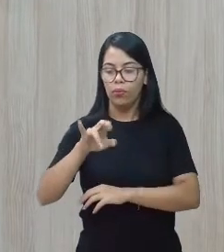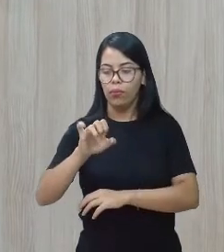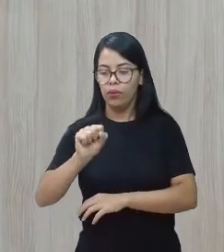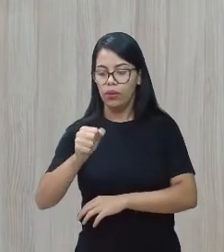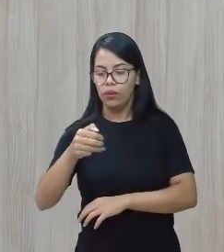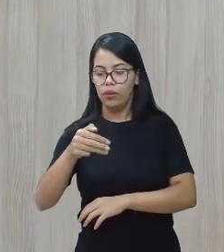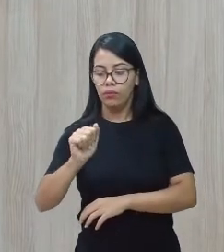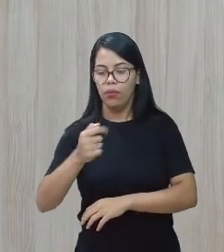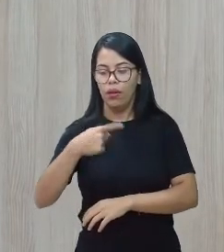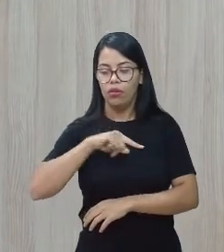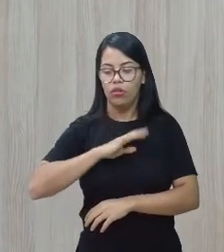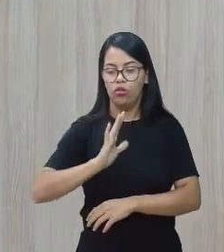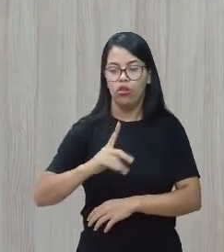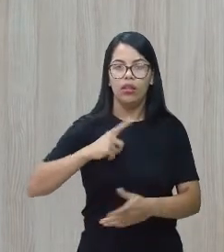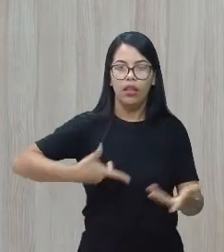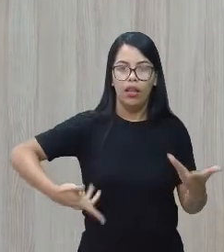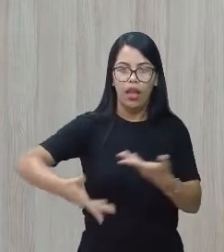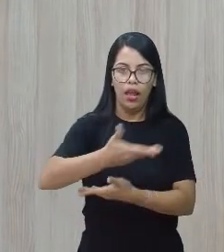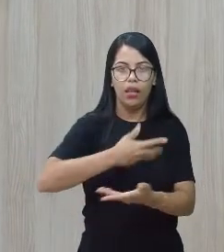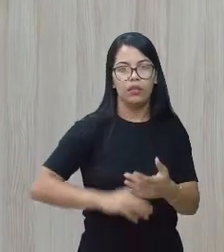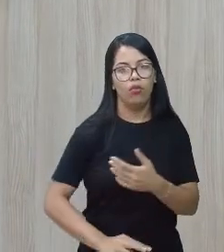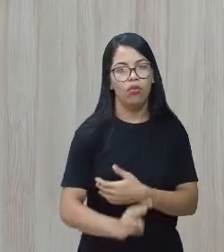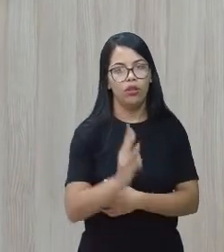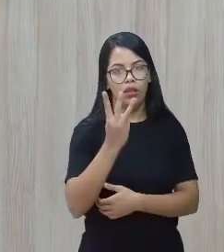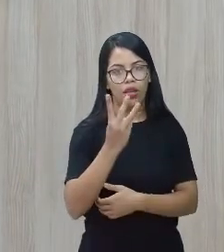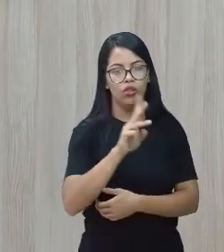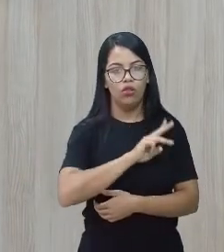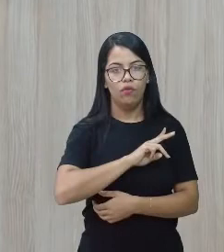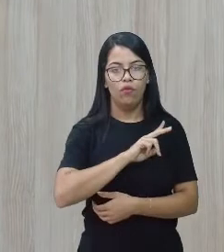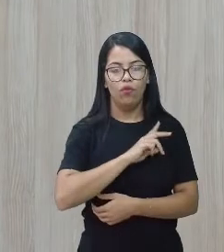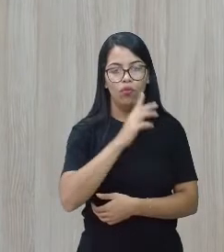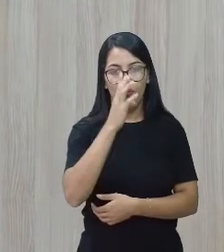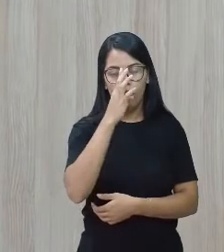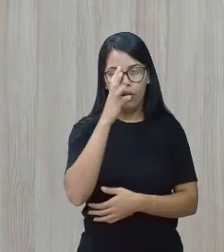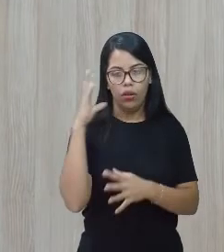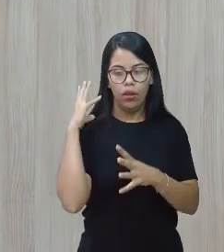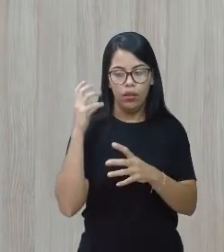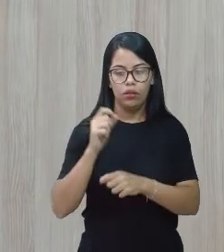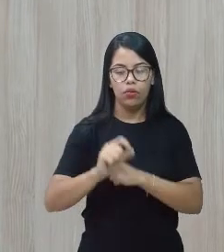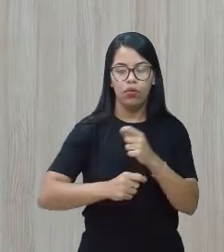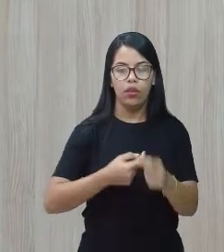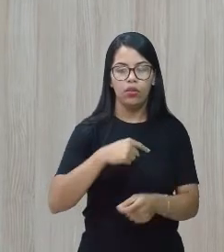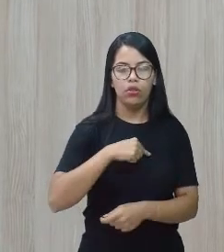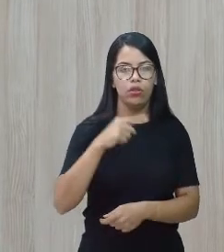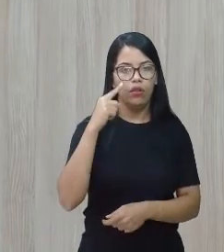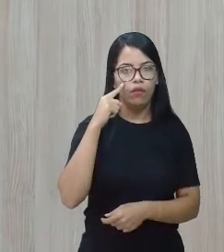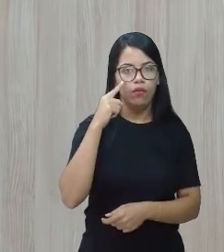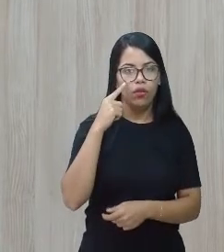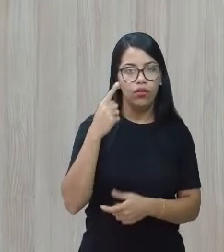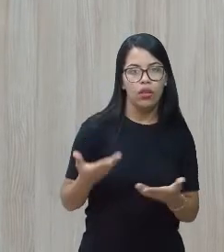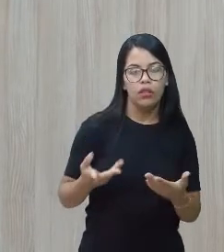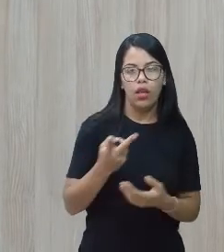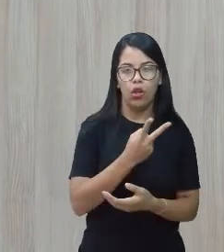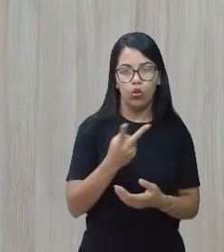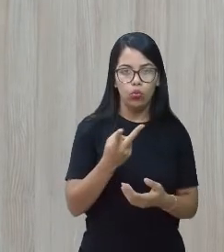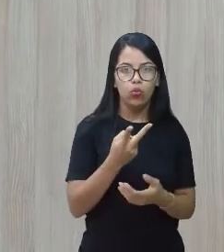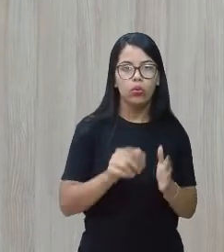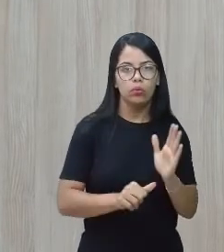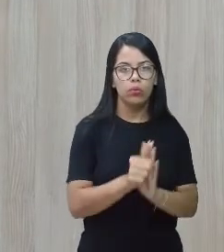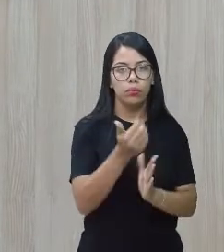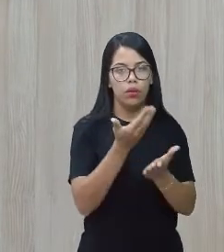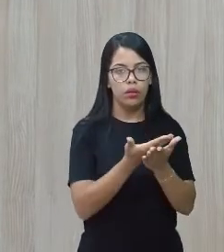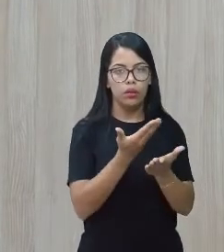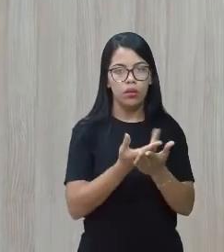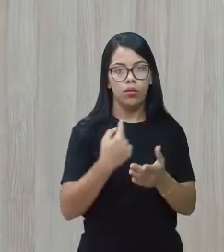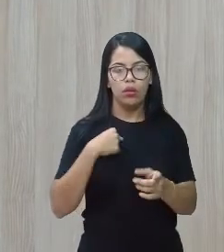3 relações de volume, tá bom? Então, recapitulando o que a gente viu nessas 2 primeiras aulas, nesses 2 primeiros encontros,